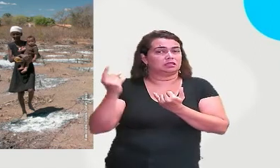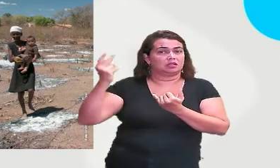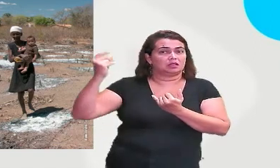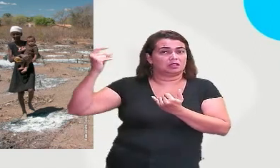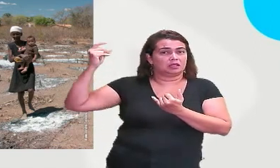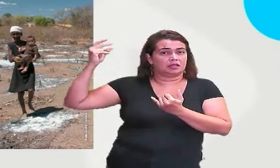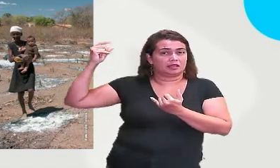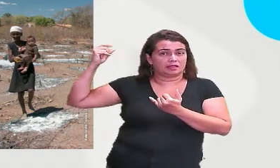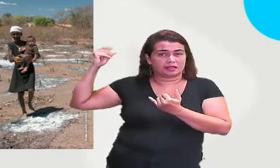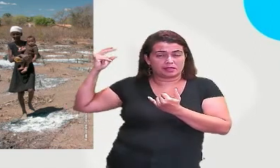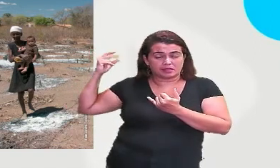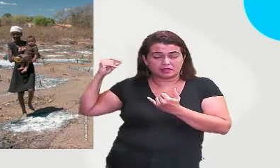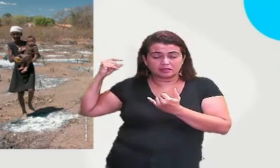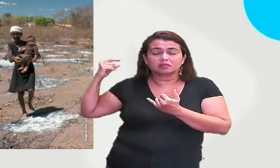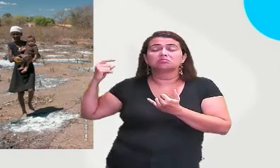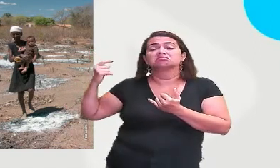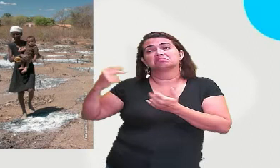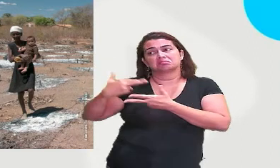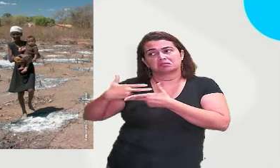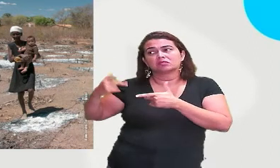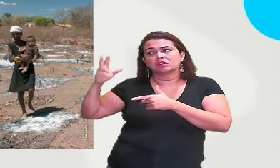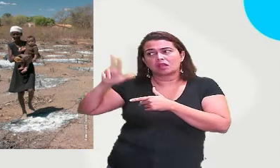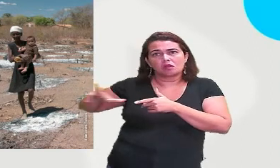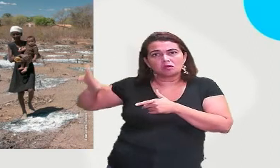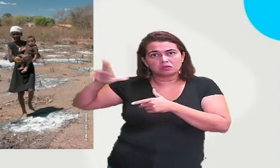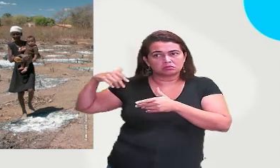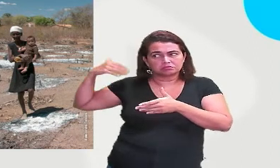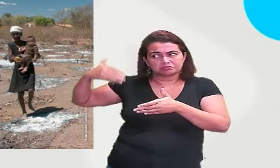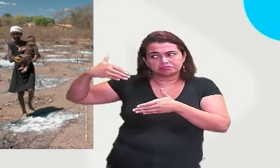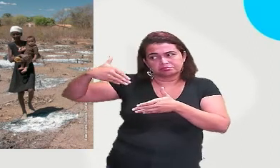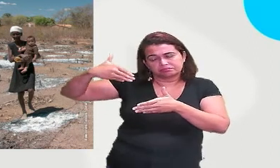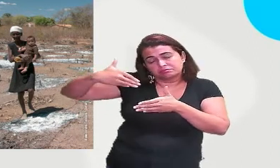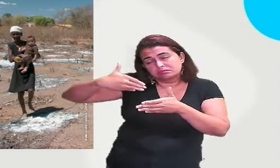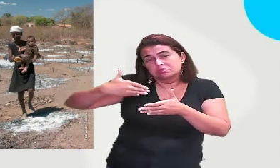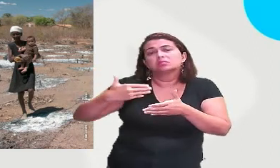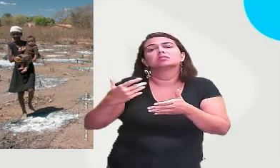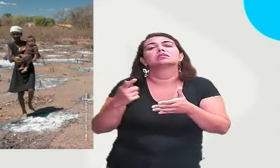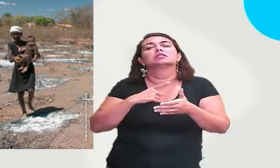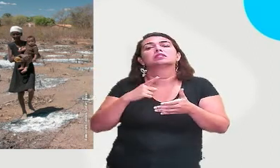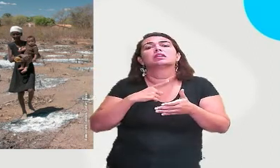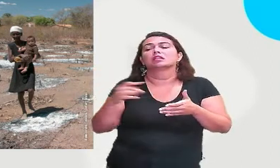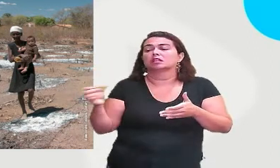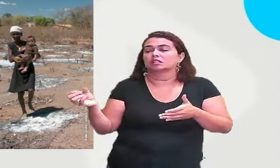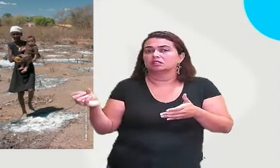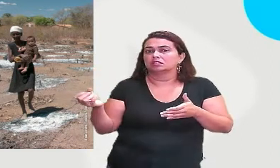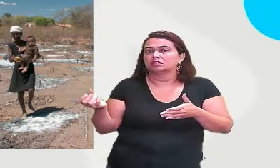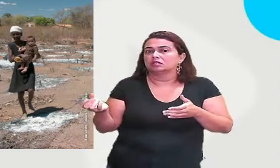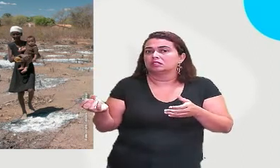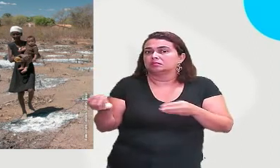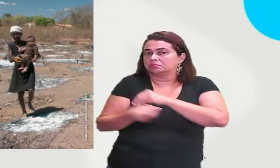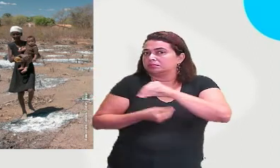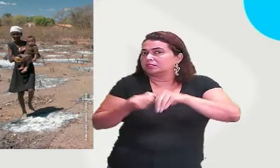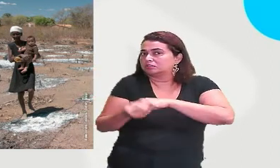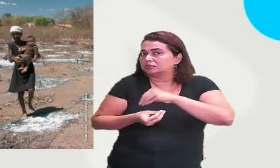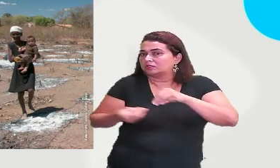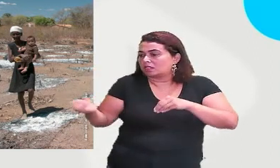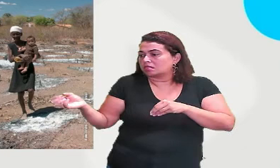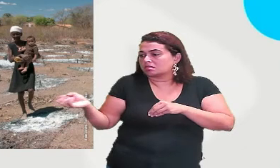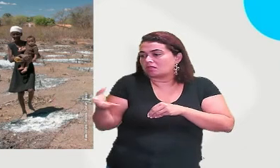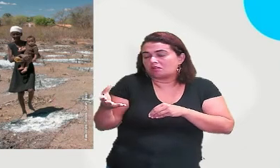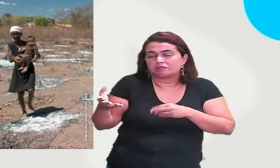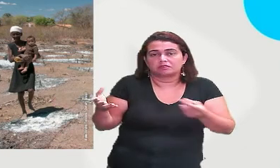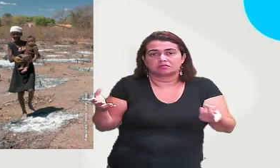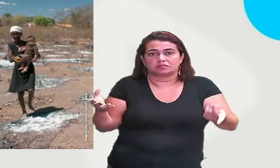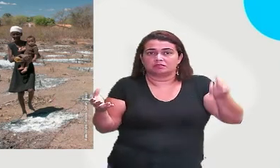antigamente ainda são usados em algumas situações. O antigo se junta ao novo. Progresso